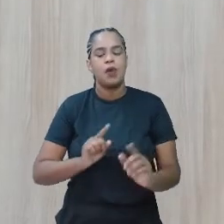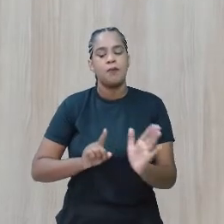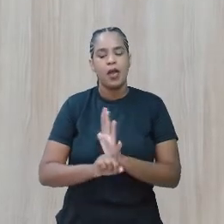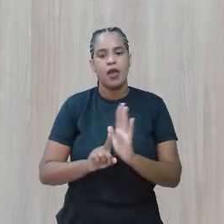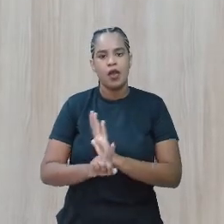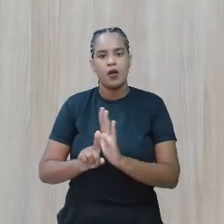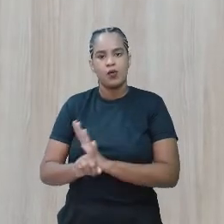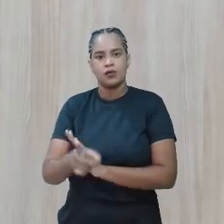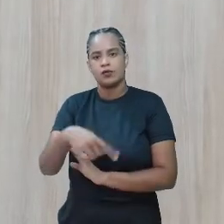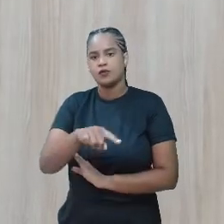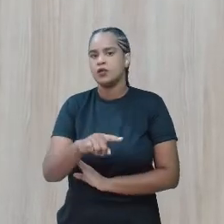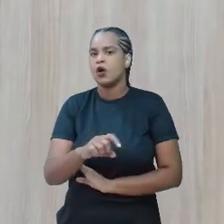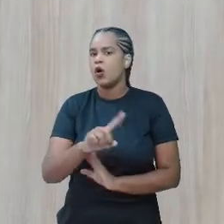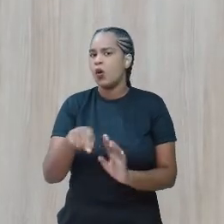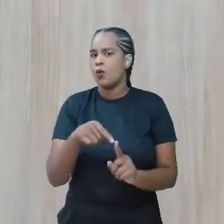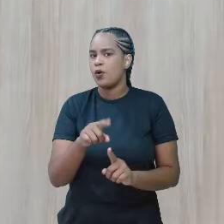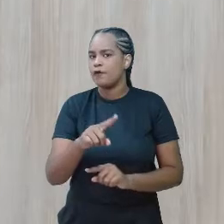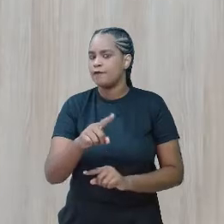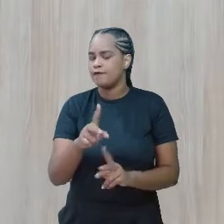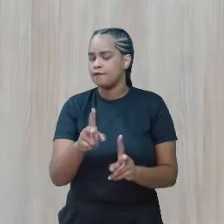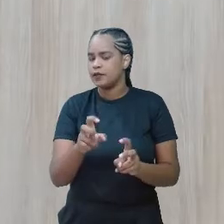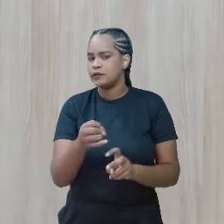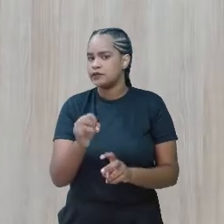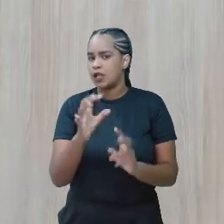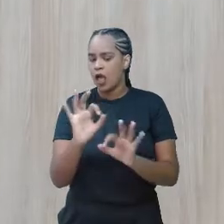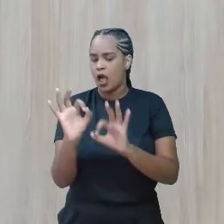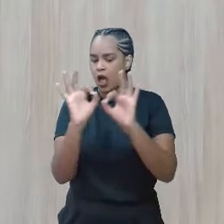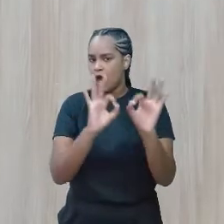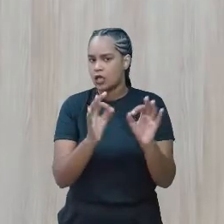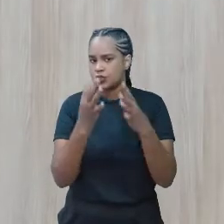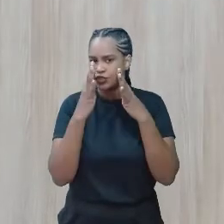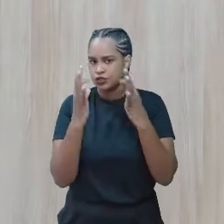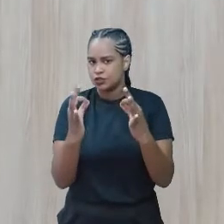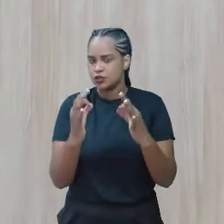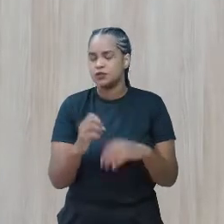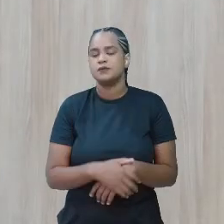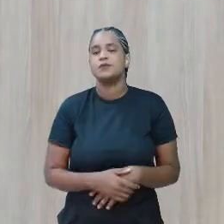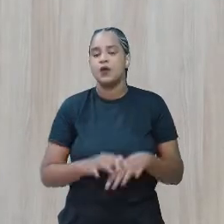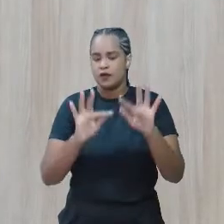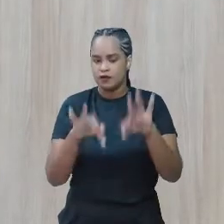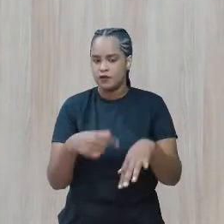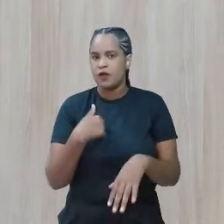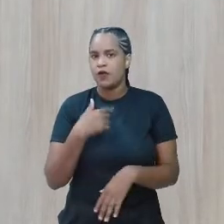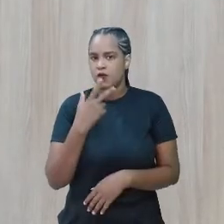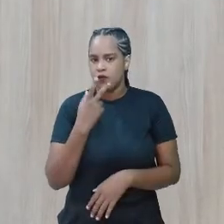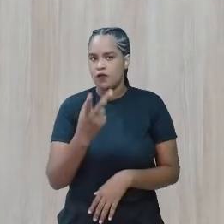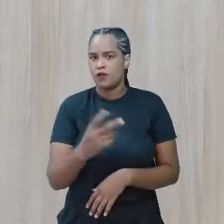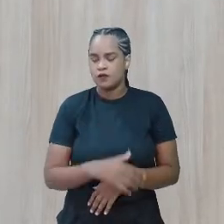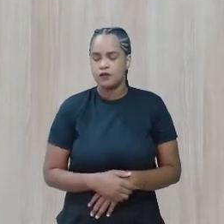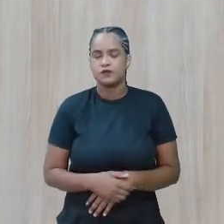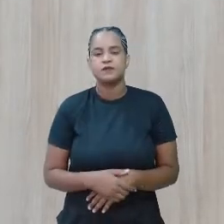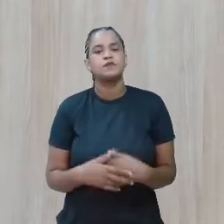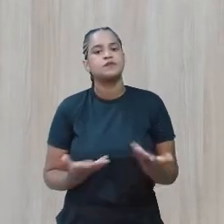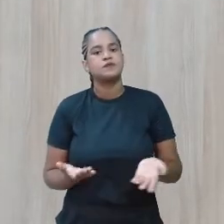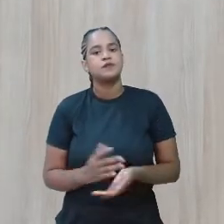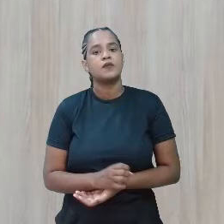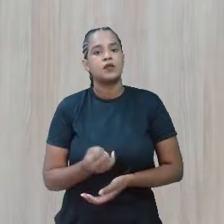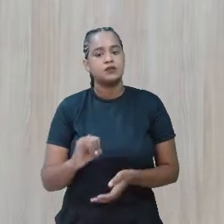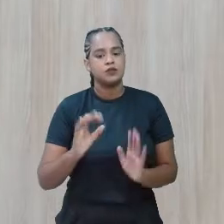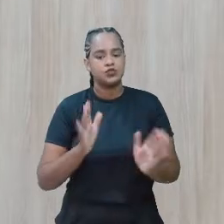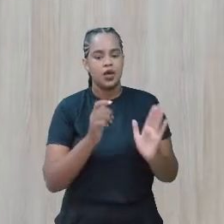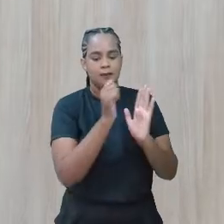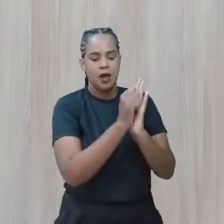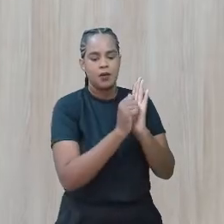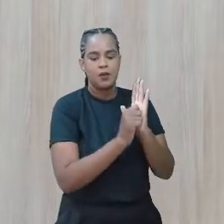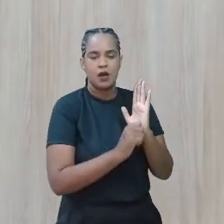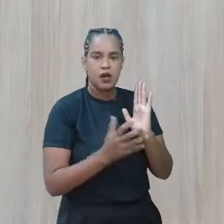saber se vocês estão prestando atenção ou não e se vocês conseguem. No finalzinho eu vou chamar, tá? Então, quem quiser anotando